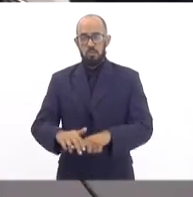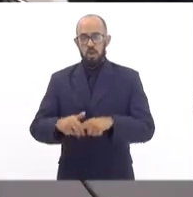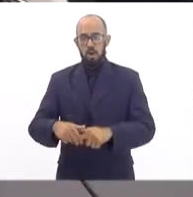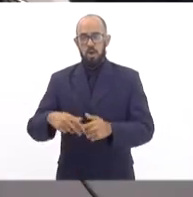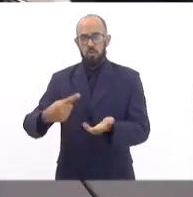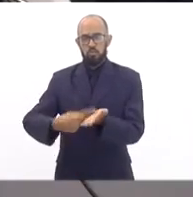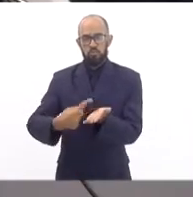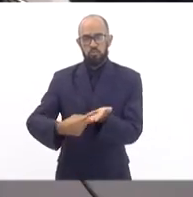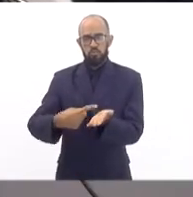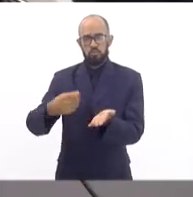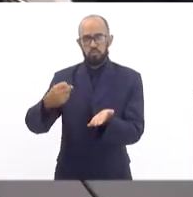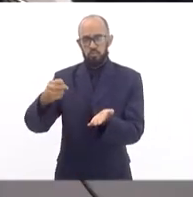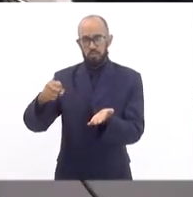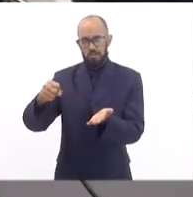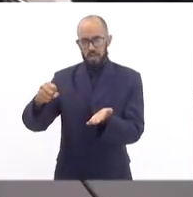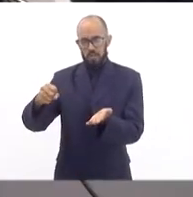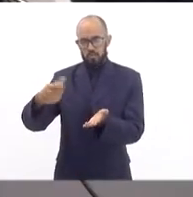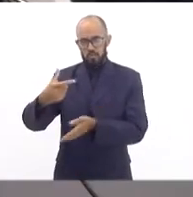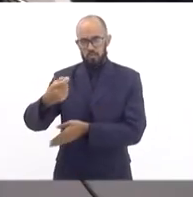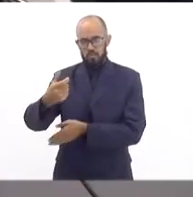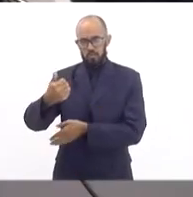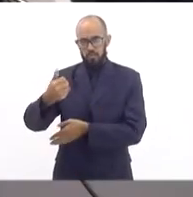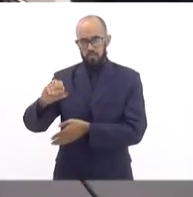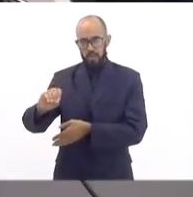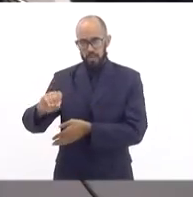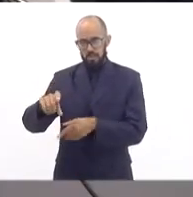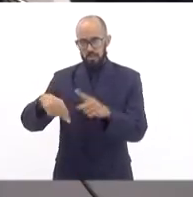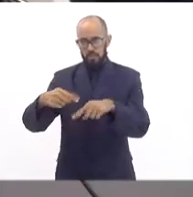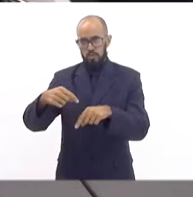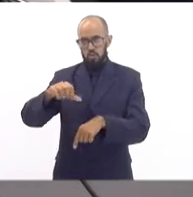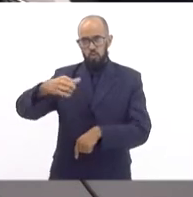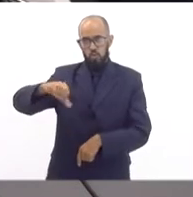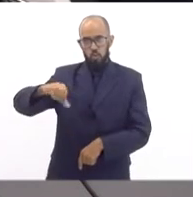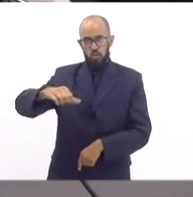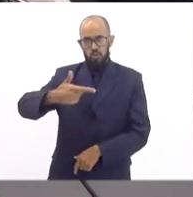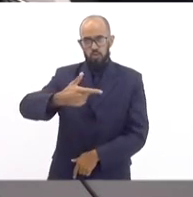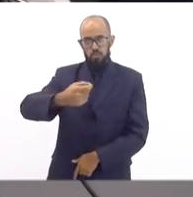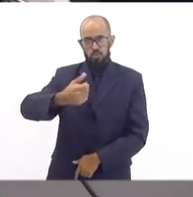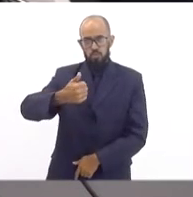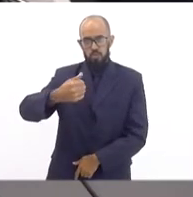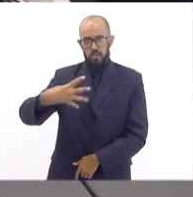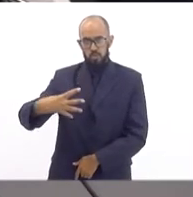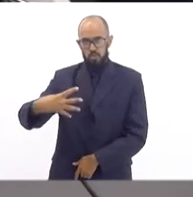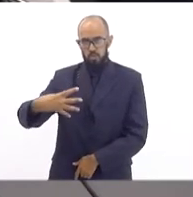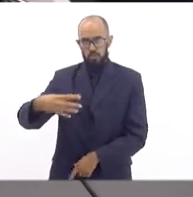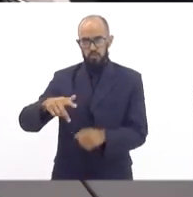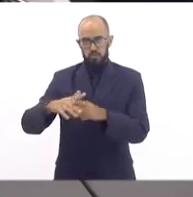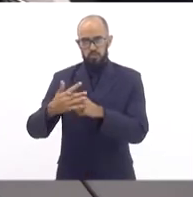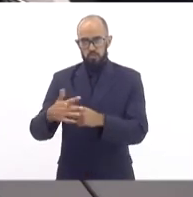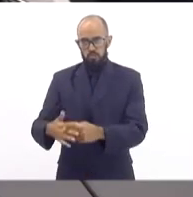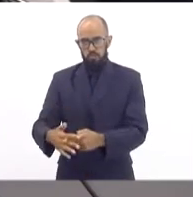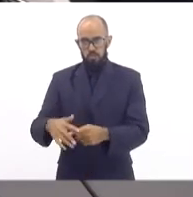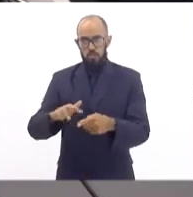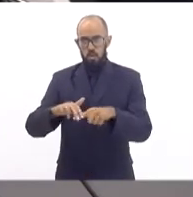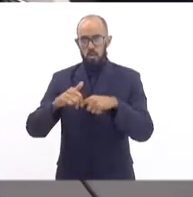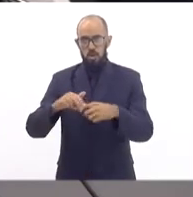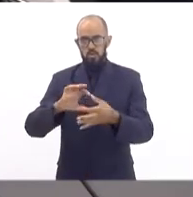que foi celebrado em 2010, e depois pelo 9º, que foi em 2014, que fez os ajustes, até em função das